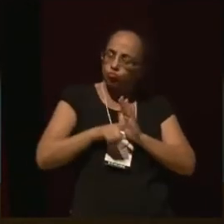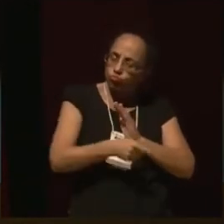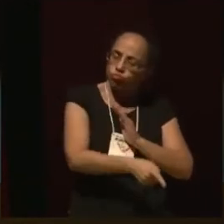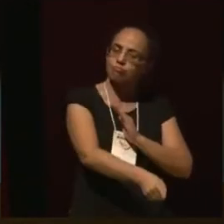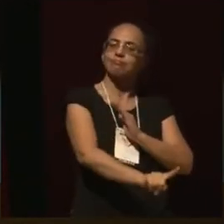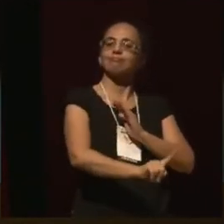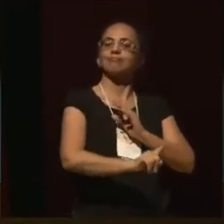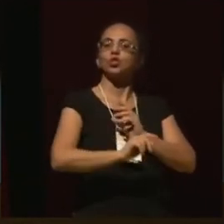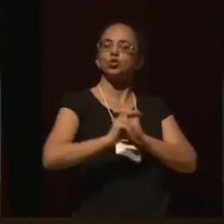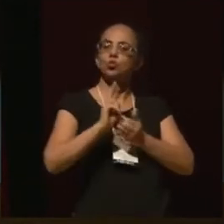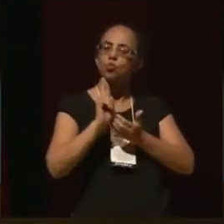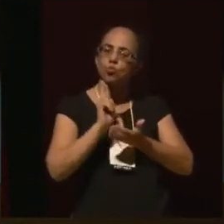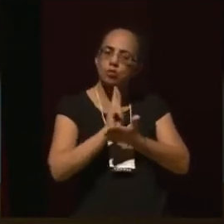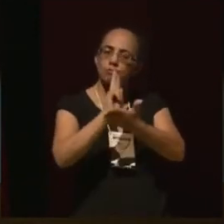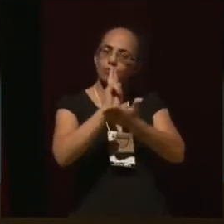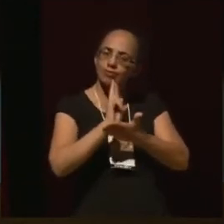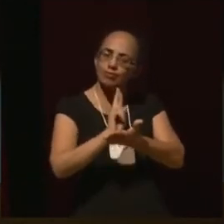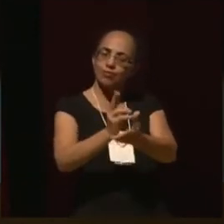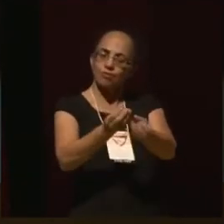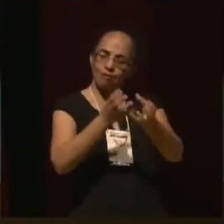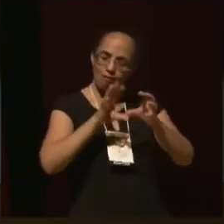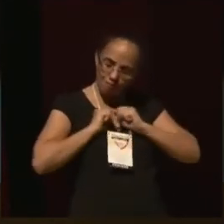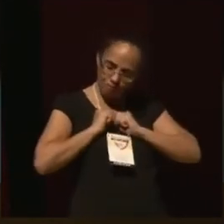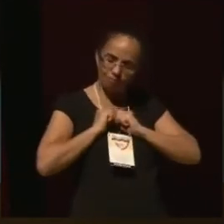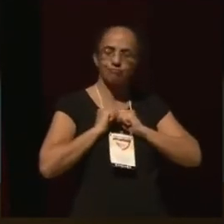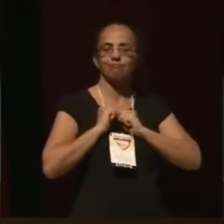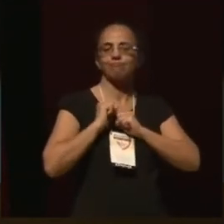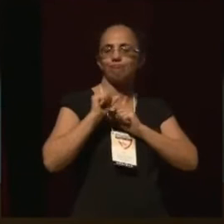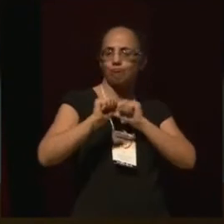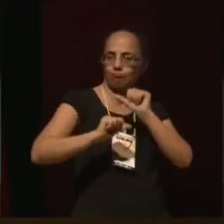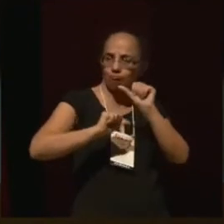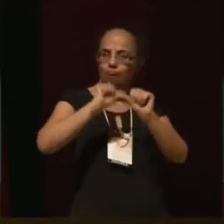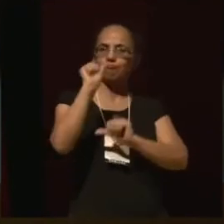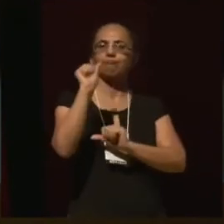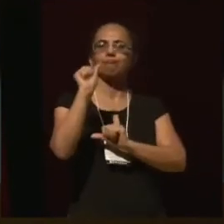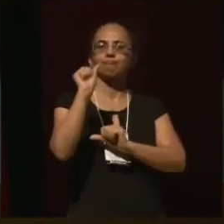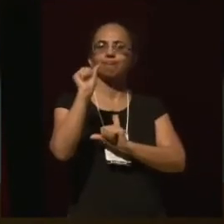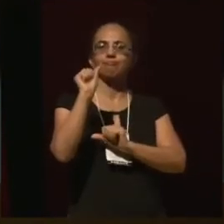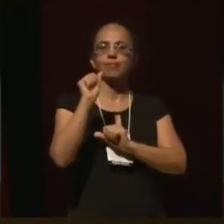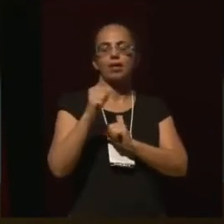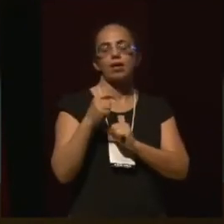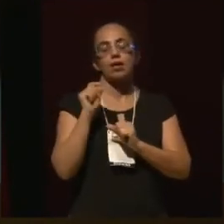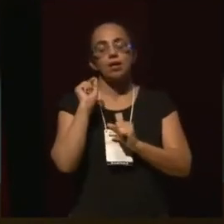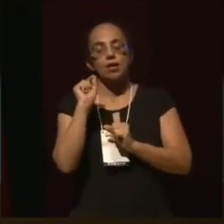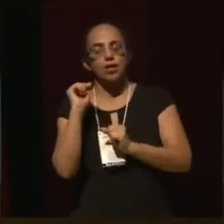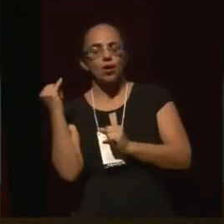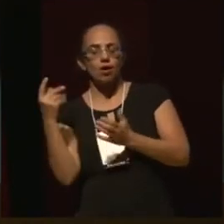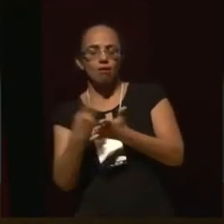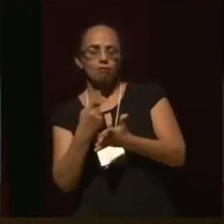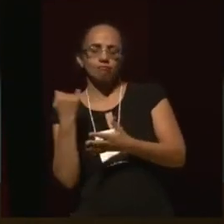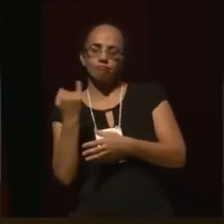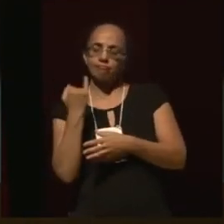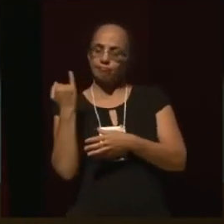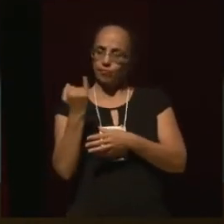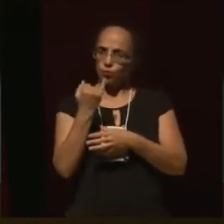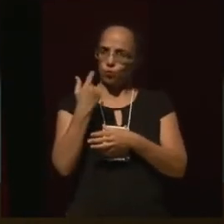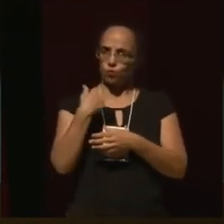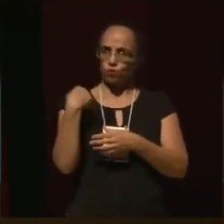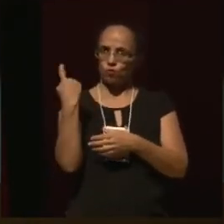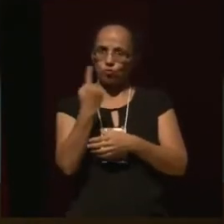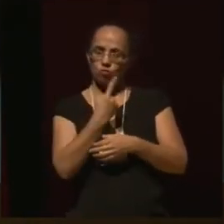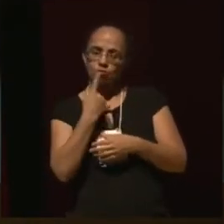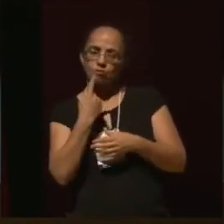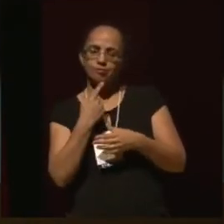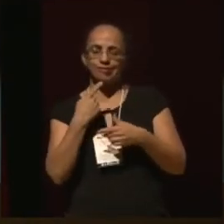transformação. Tem uma coisa importante que acontece quando a gente está enfrentando uma adversidade. Nós temos proteção